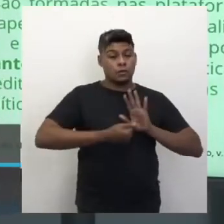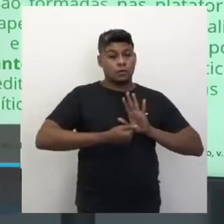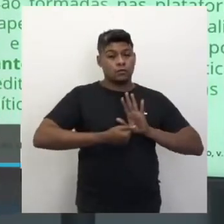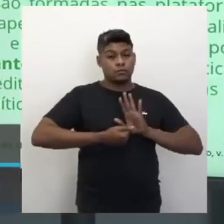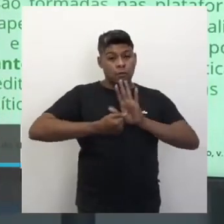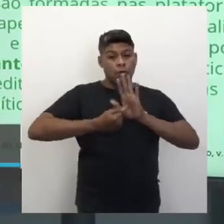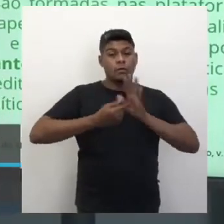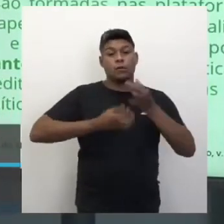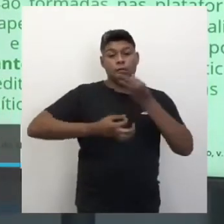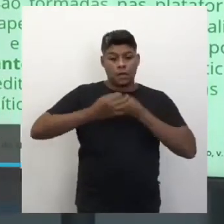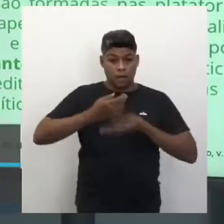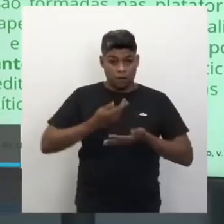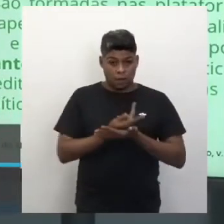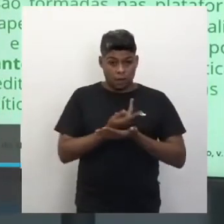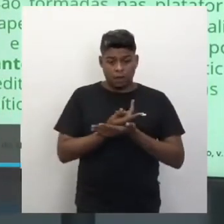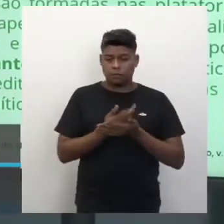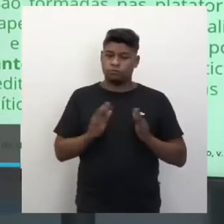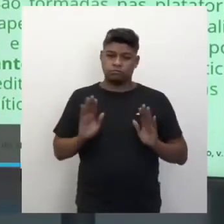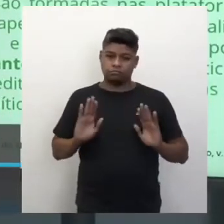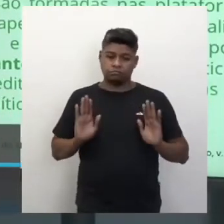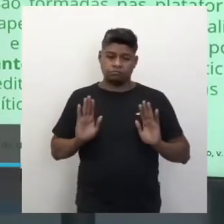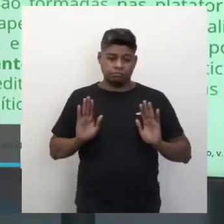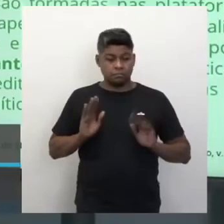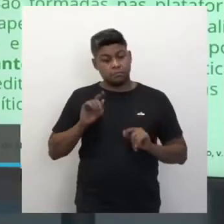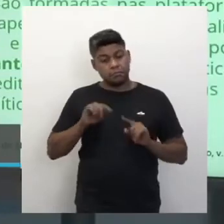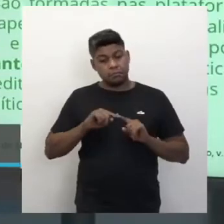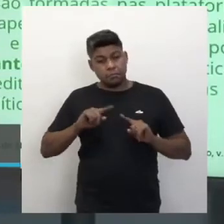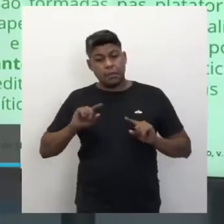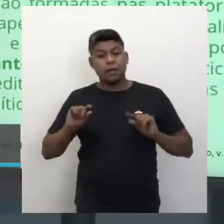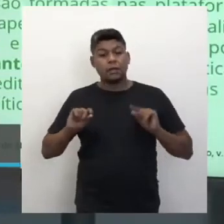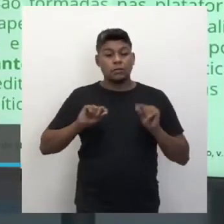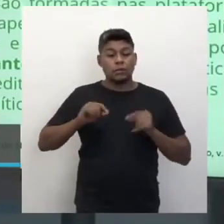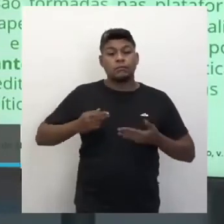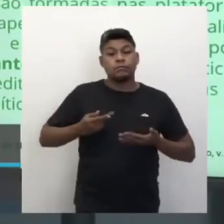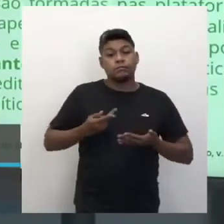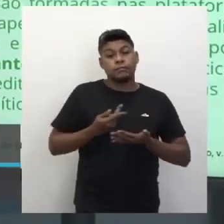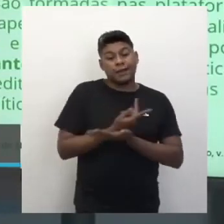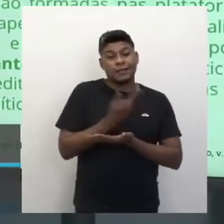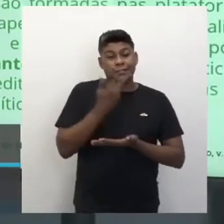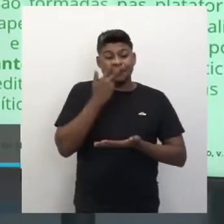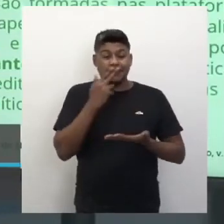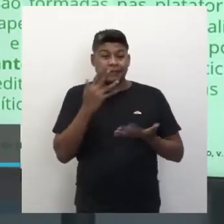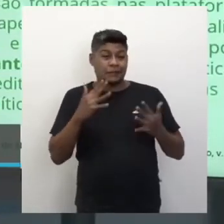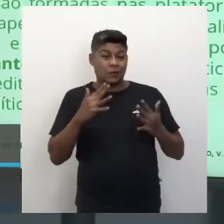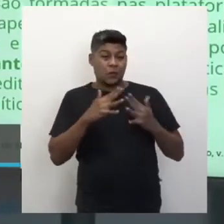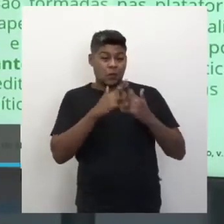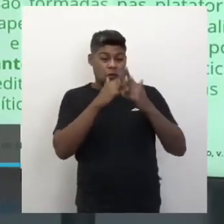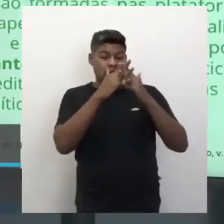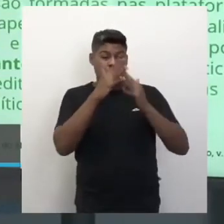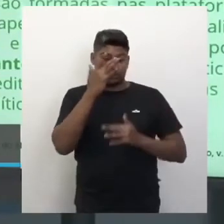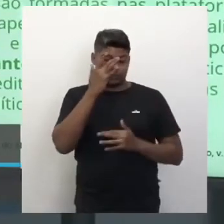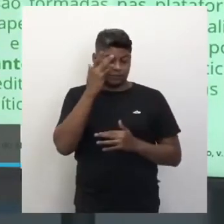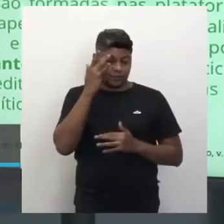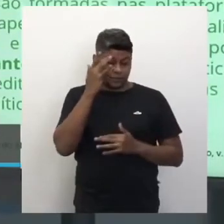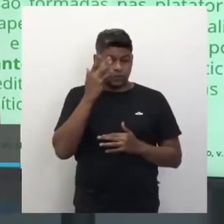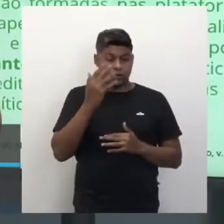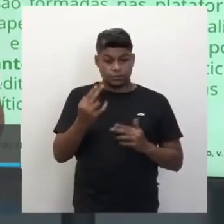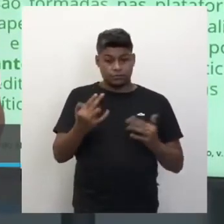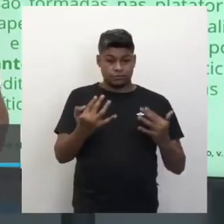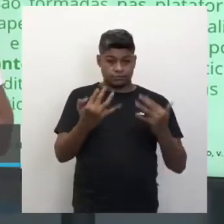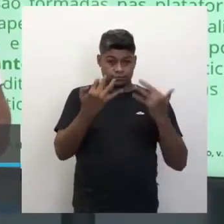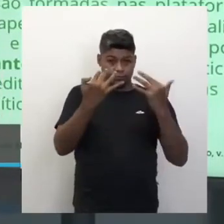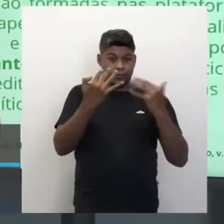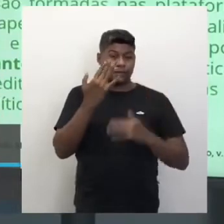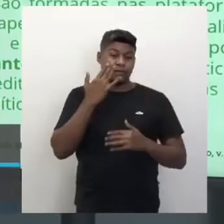opinião. É errado? Não é, mas aí acaba causando uma certa confusão no telespectador. É isso que ele diz aí nesse momento.